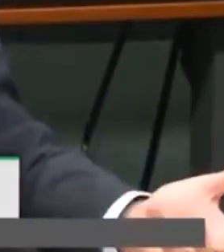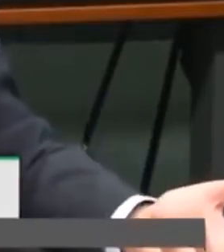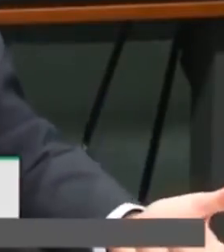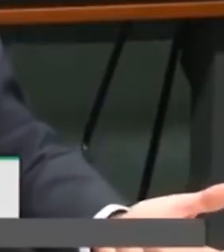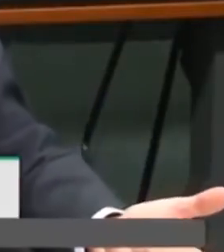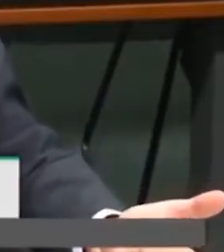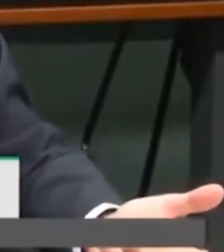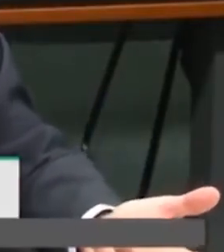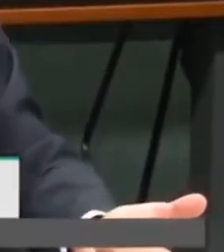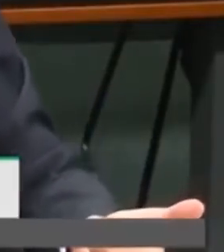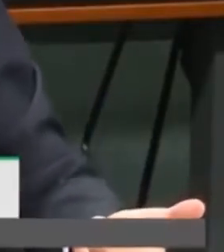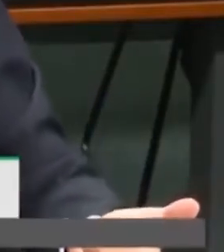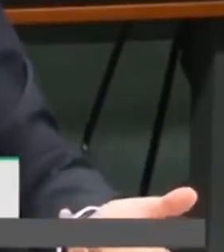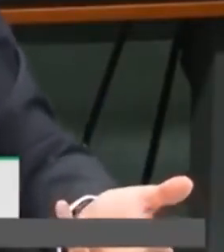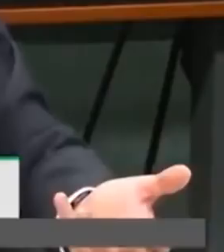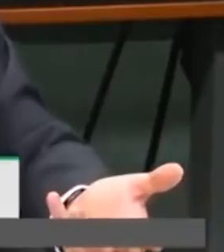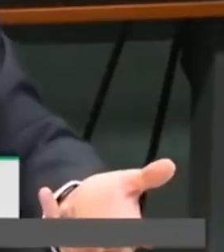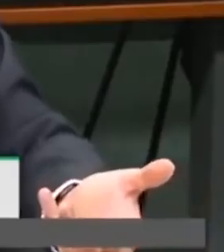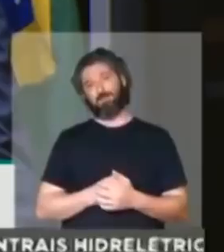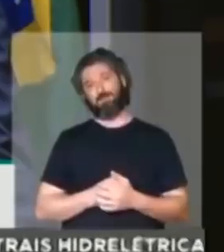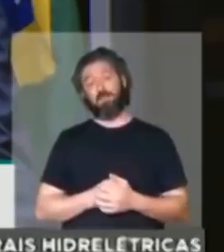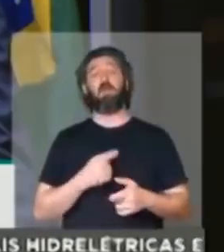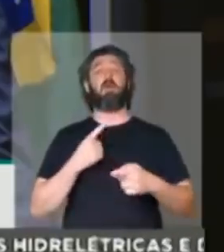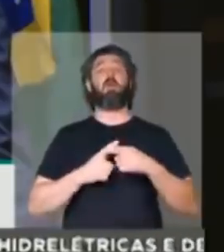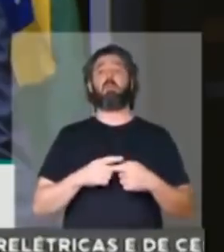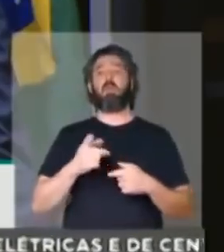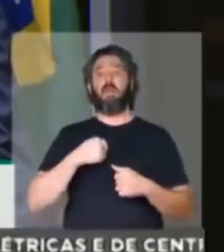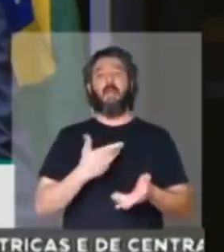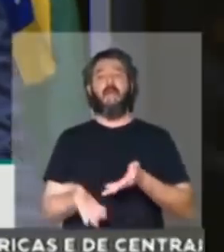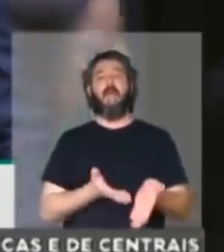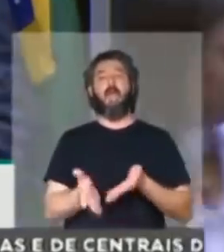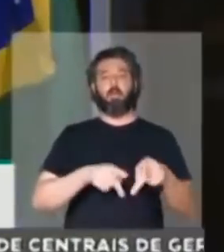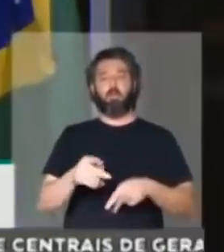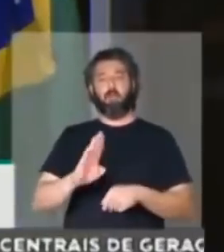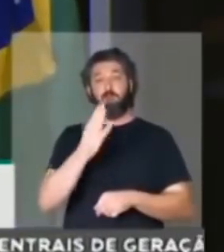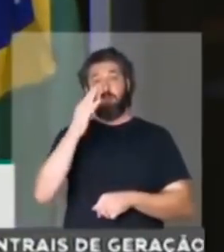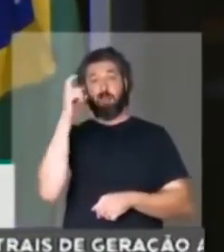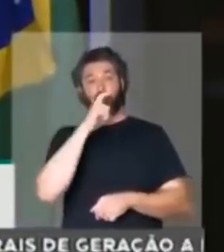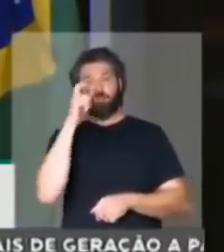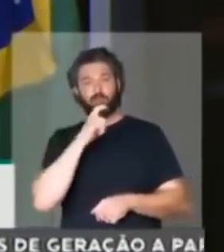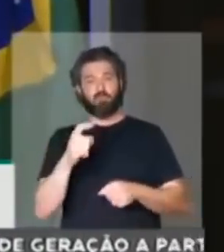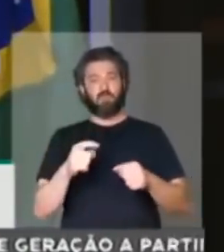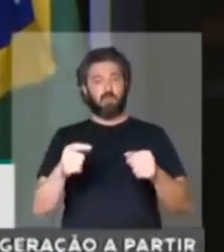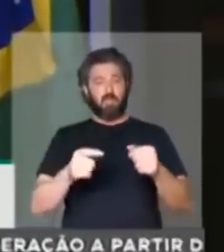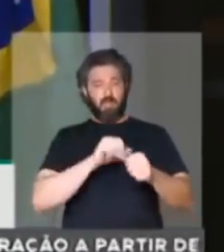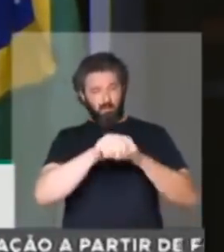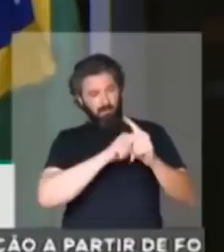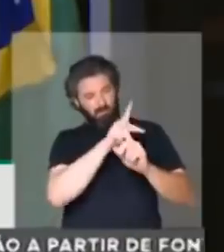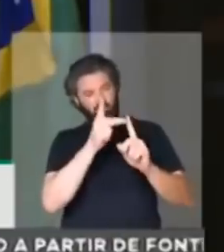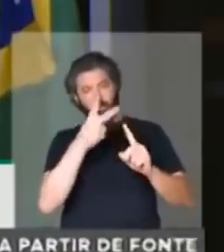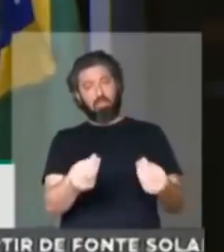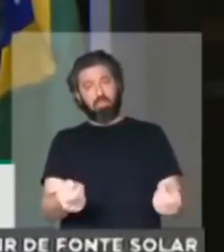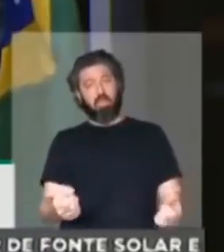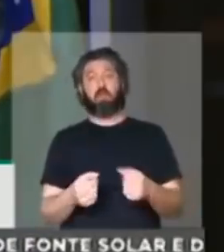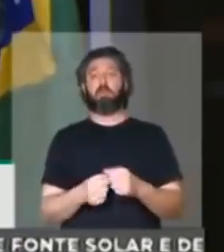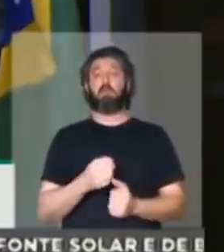Os governadores não constroem por puro populismo, por pura demagogia. Populismo, demagogia e desidratação da reforma